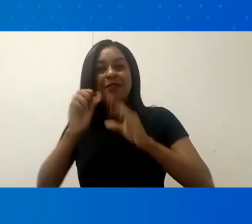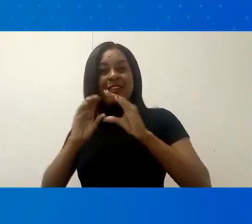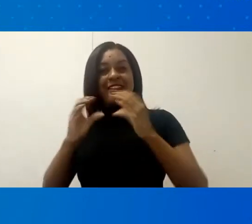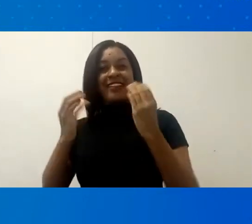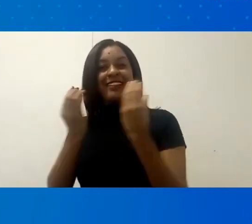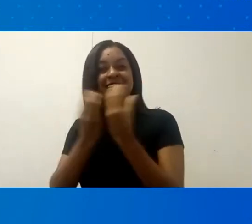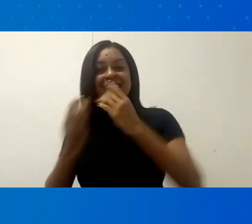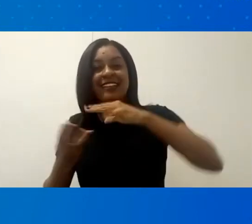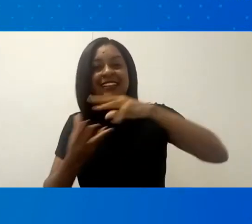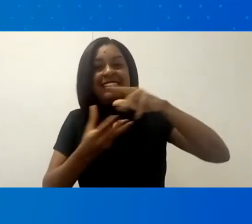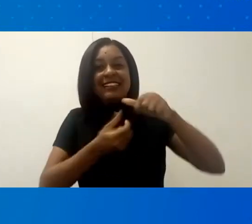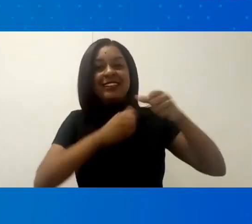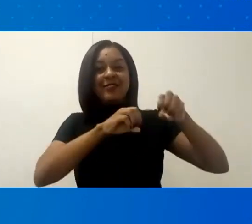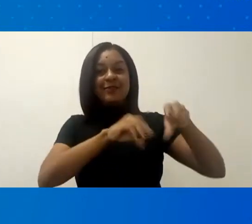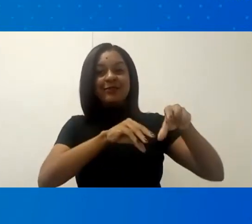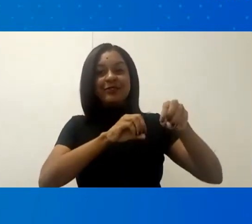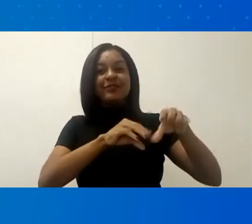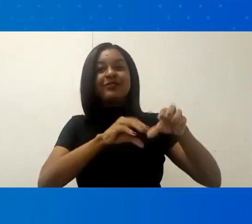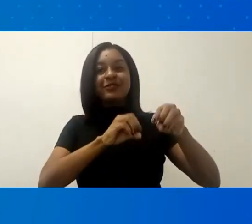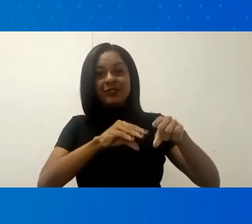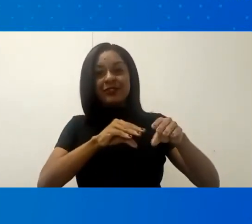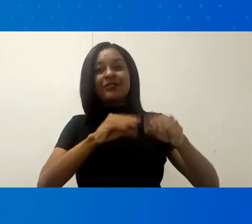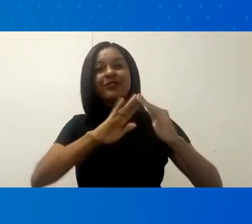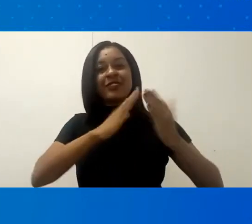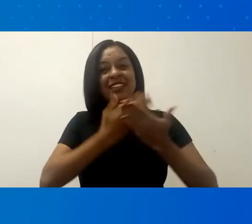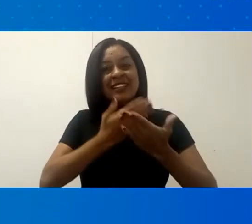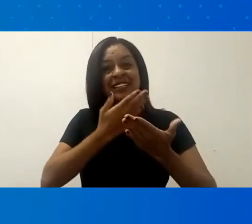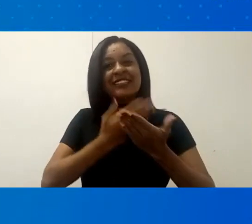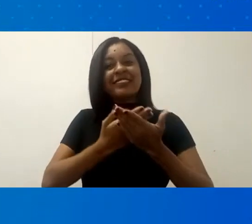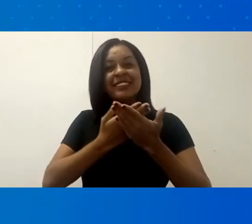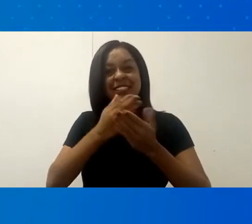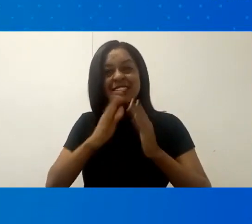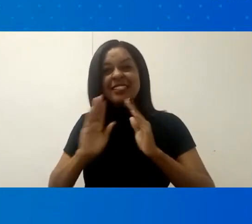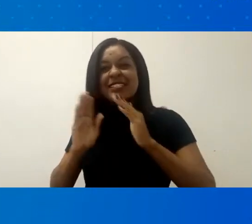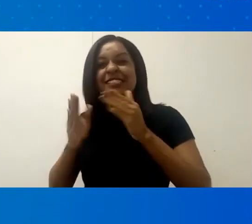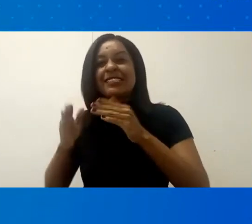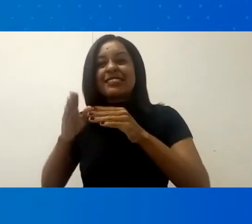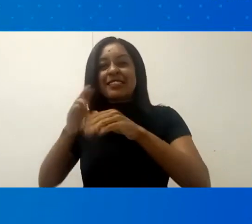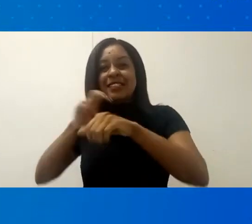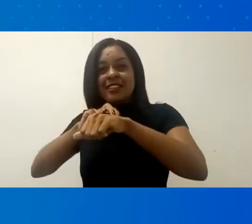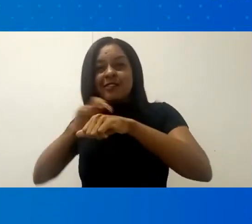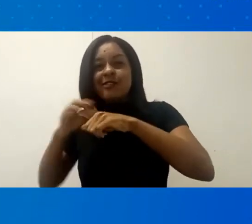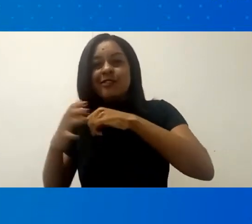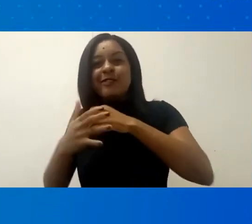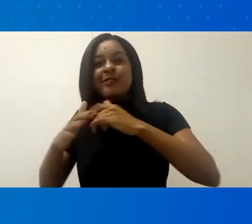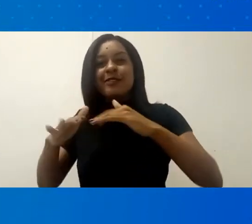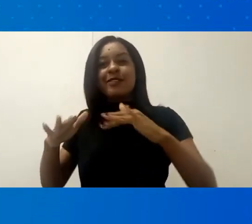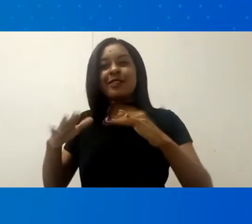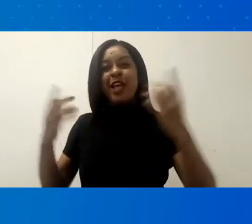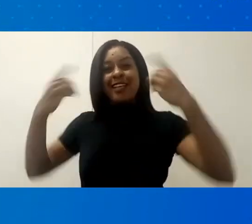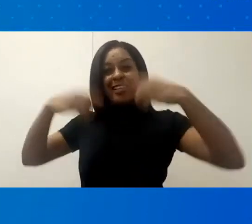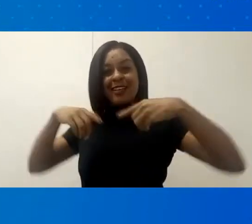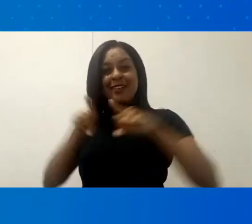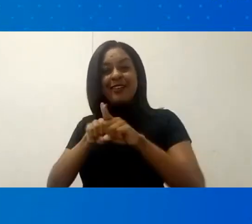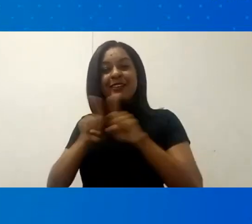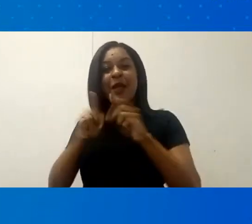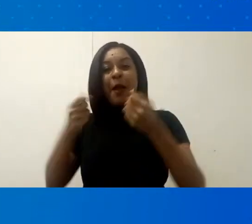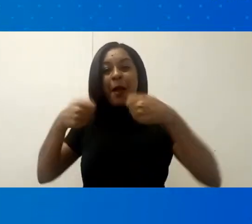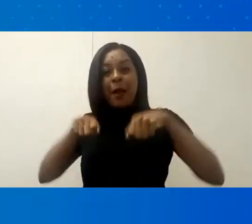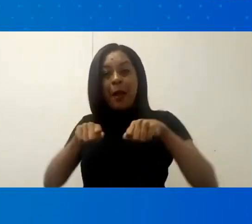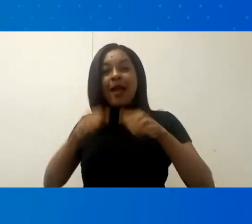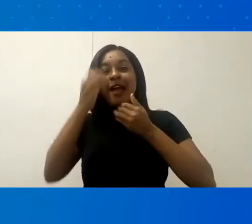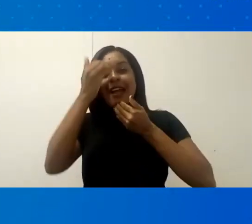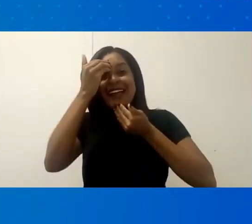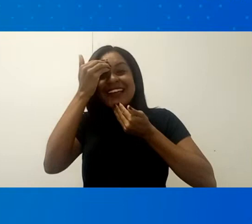pandemia e seus desafios perspectivas e possibilidades gostaríamos de agradecer a presença pela